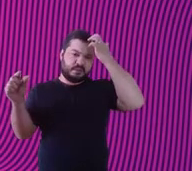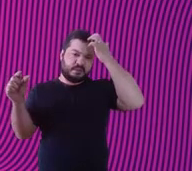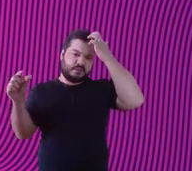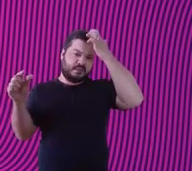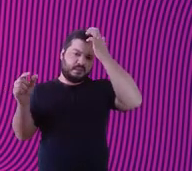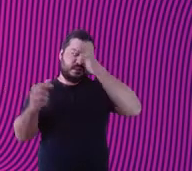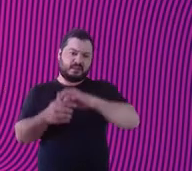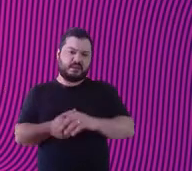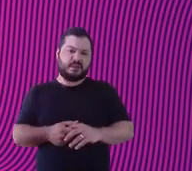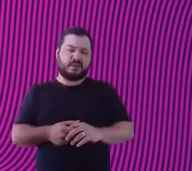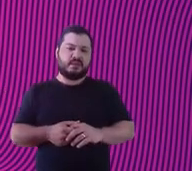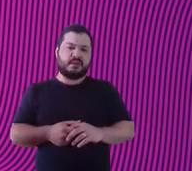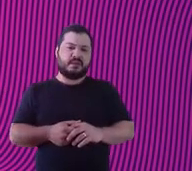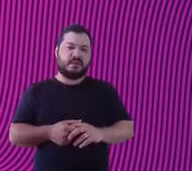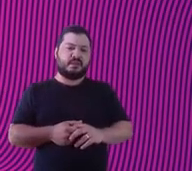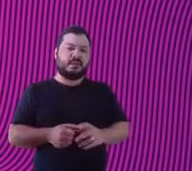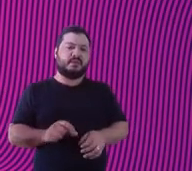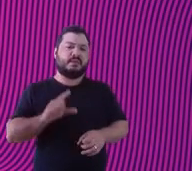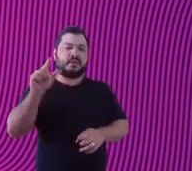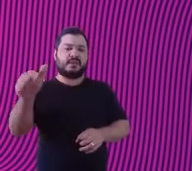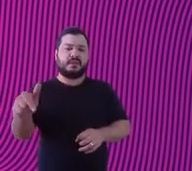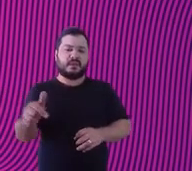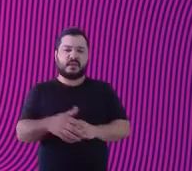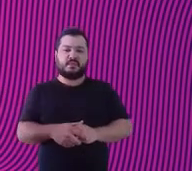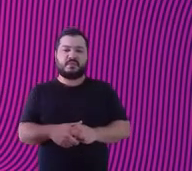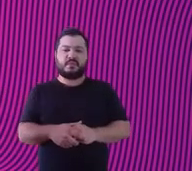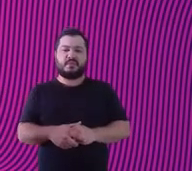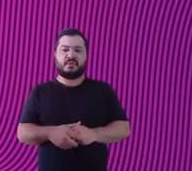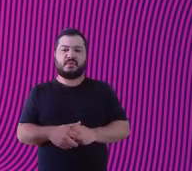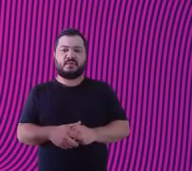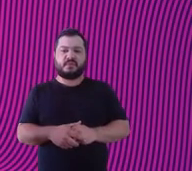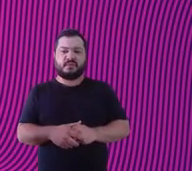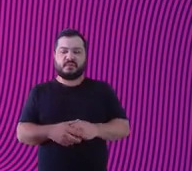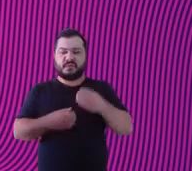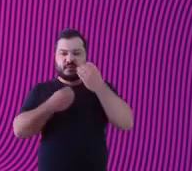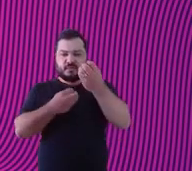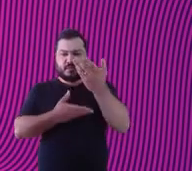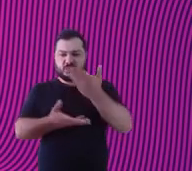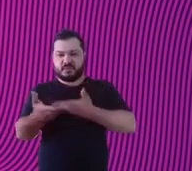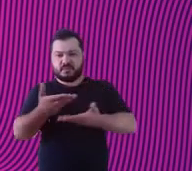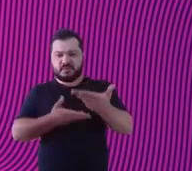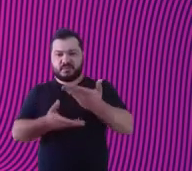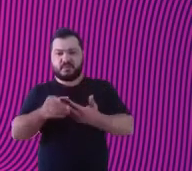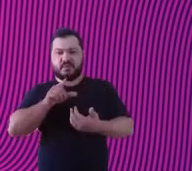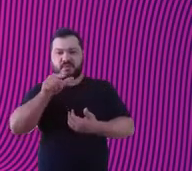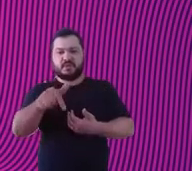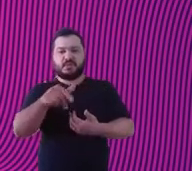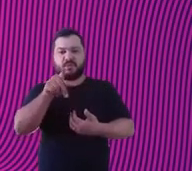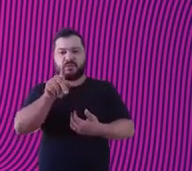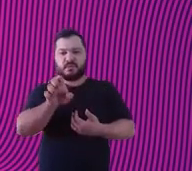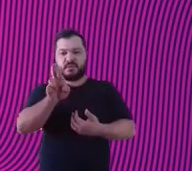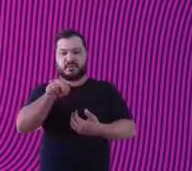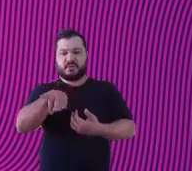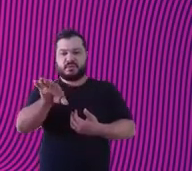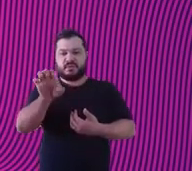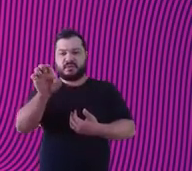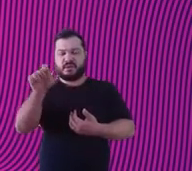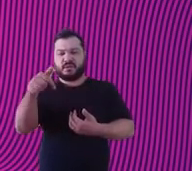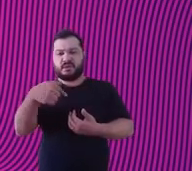transplante autólogo e depois a gente troca um pouco de informação depois entra o perigo aí também eu